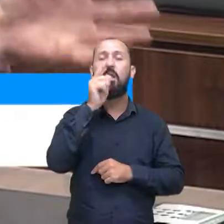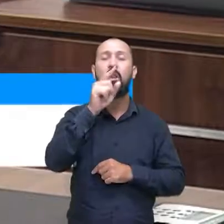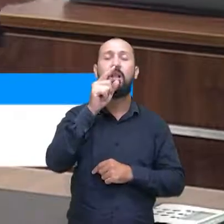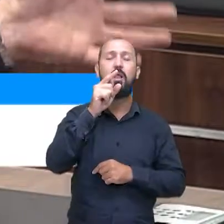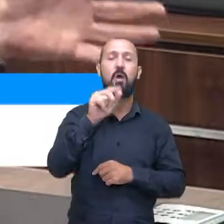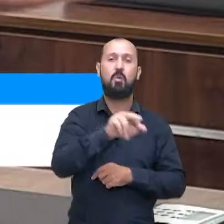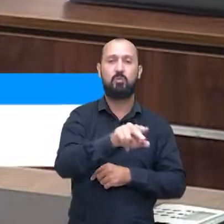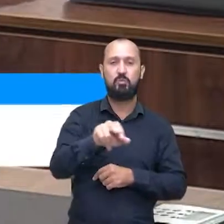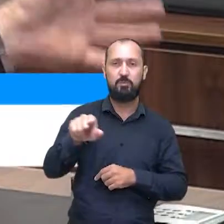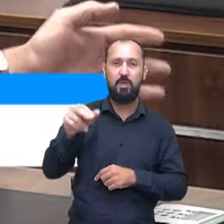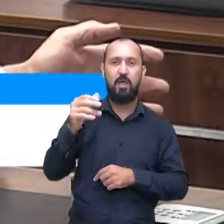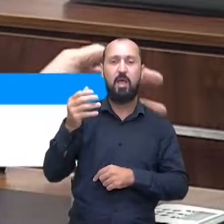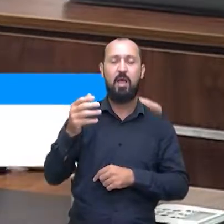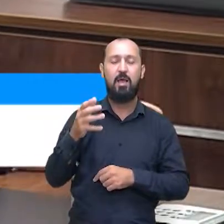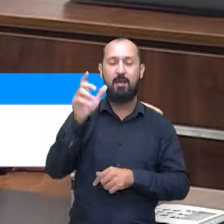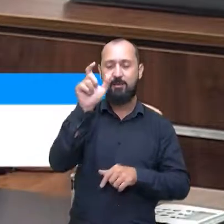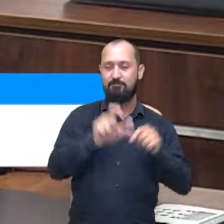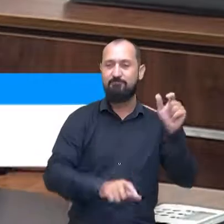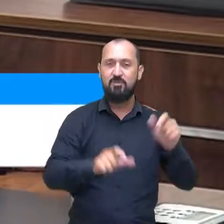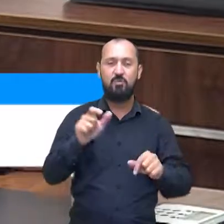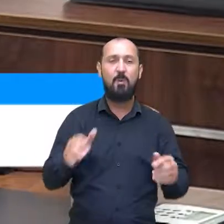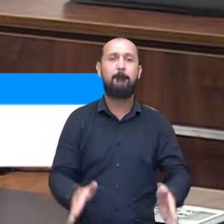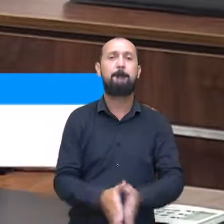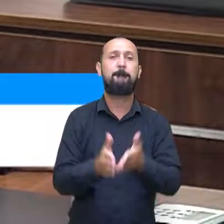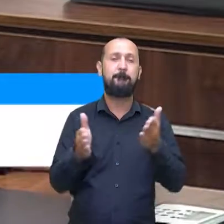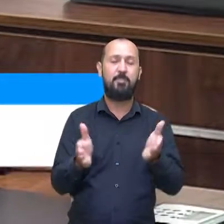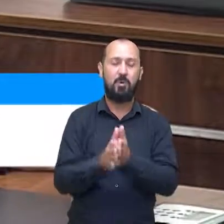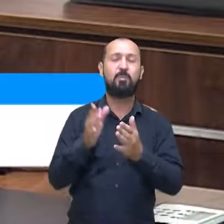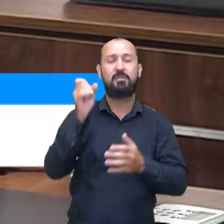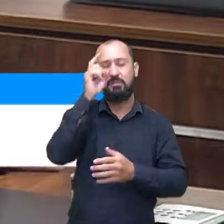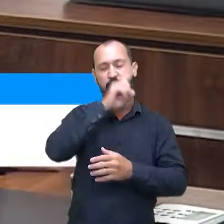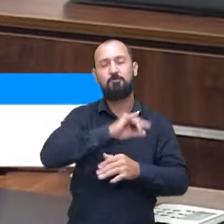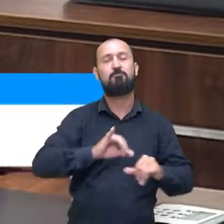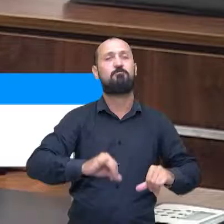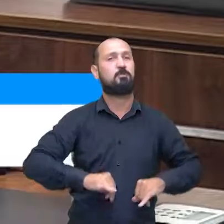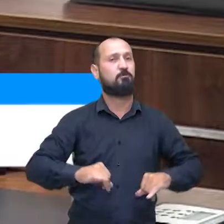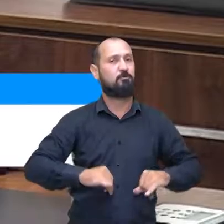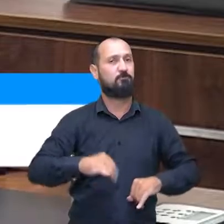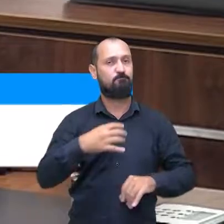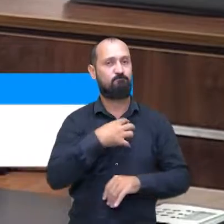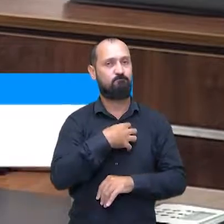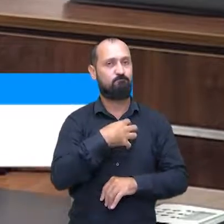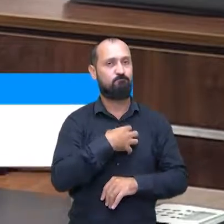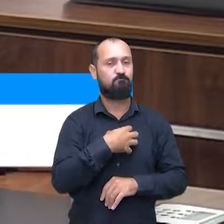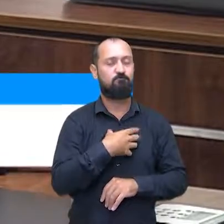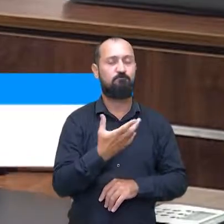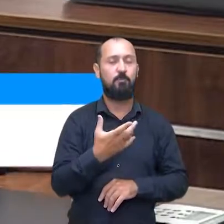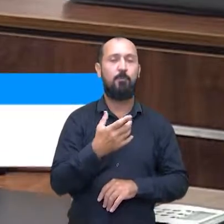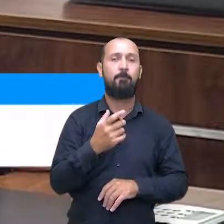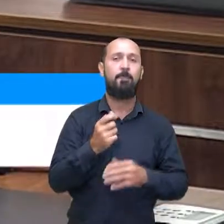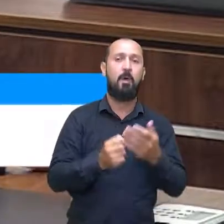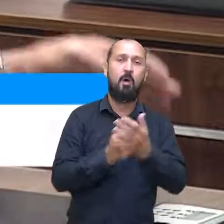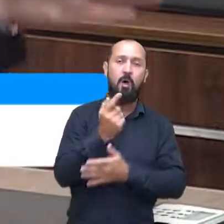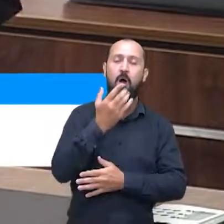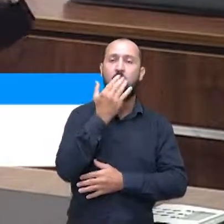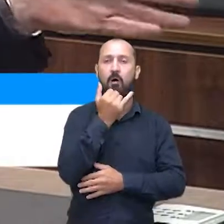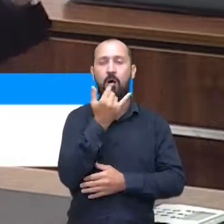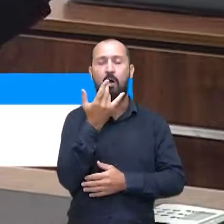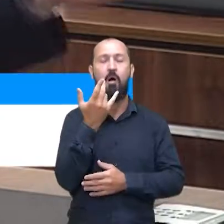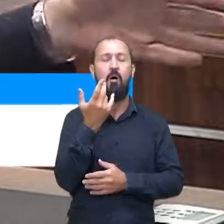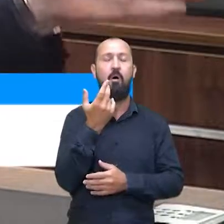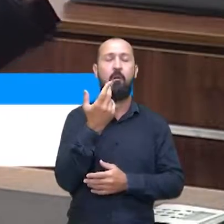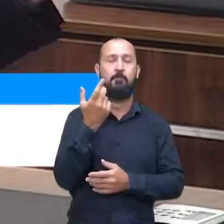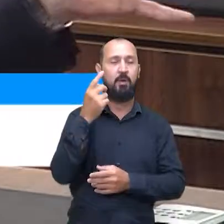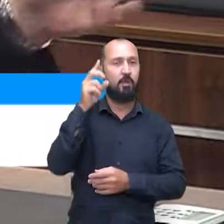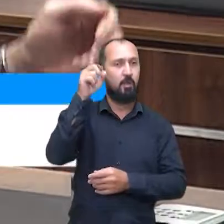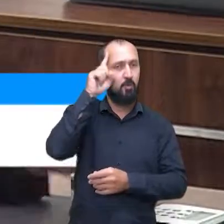não olharmos a situação dos nossos irmãos, das pessoas menos favorecidas que estão passando por gigantescas dificuldades para